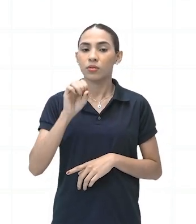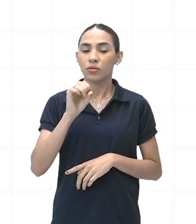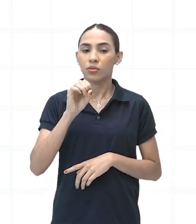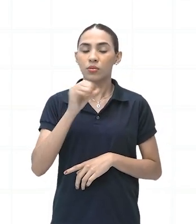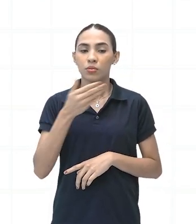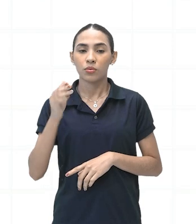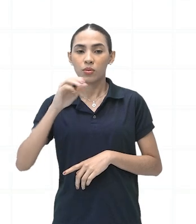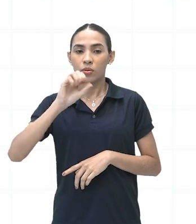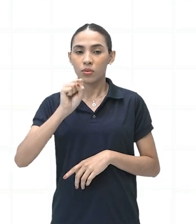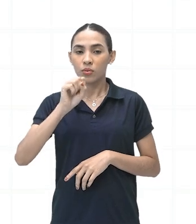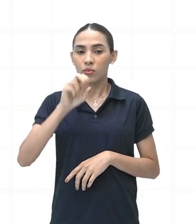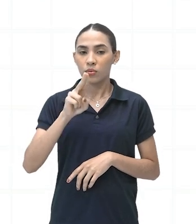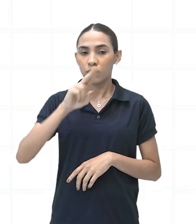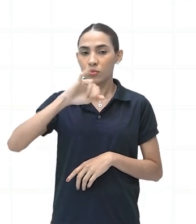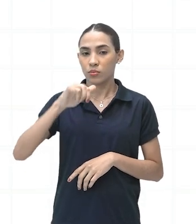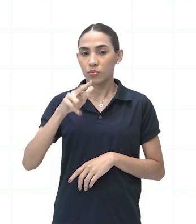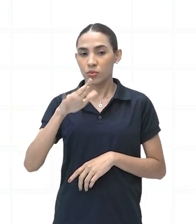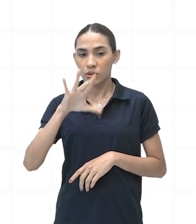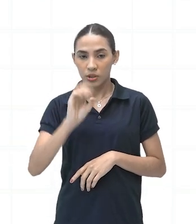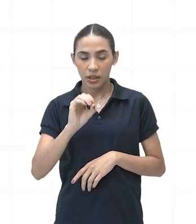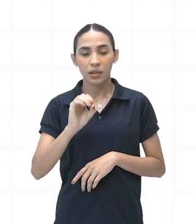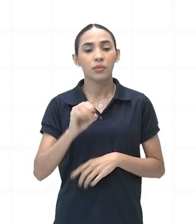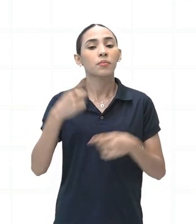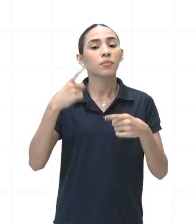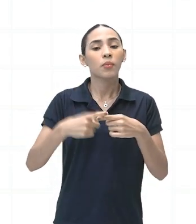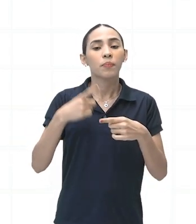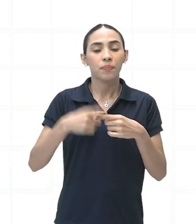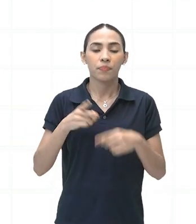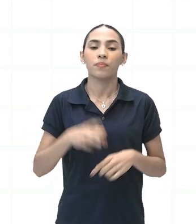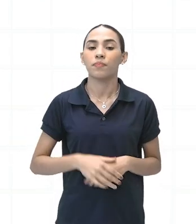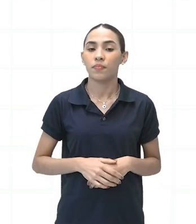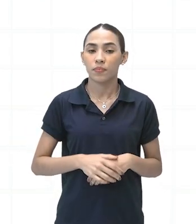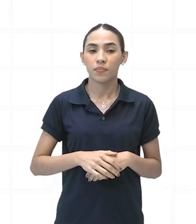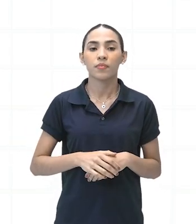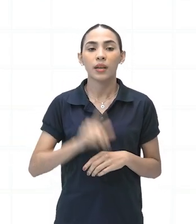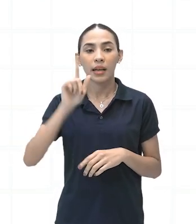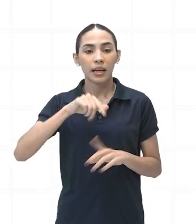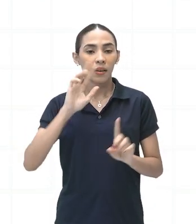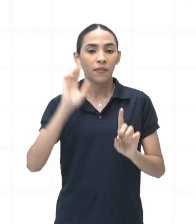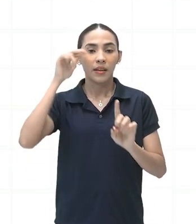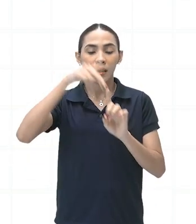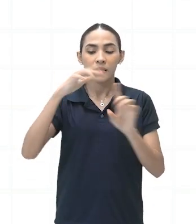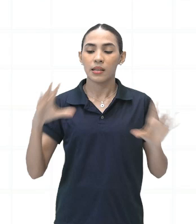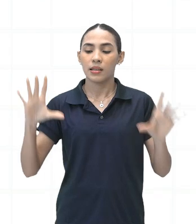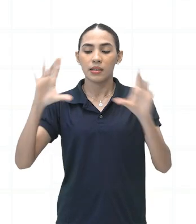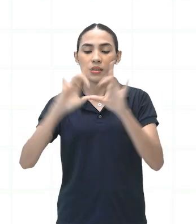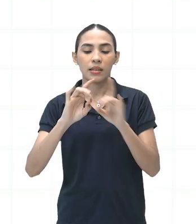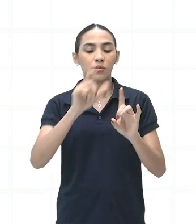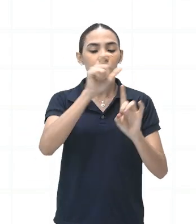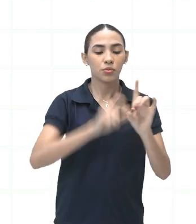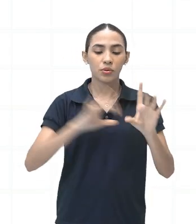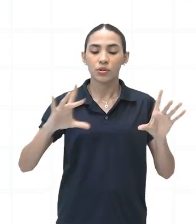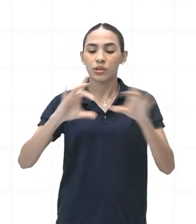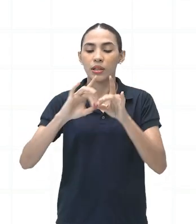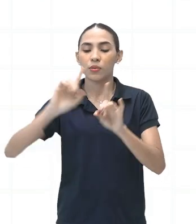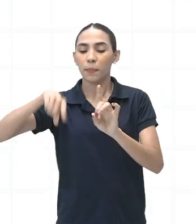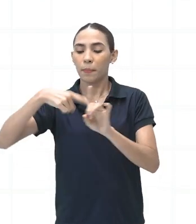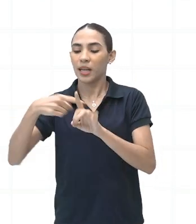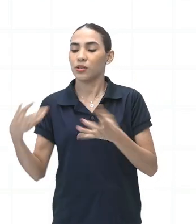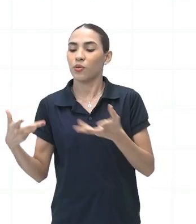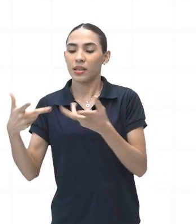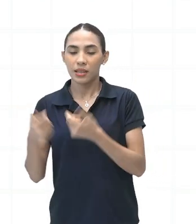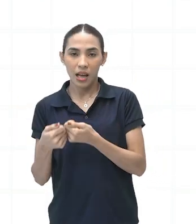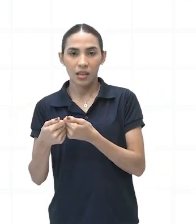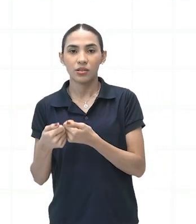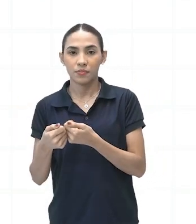tem esse nome, o verbo não significativo tem esse nome, por quê? Porque ele serve para ligar o sujeito com a sua qualificação, o sujeito